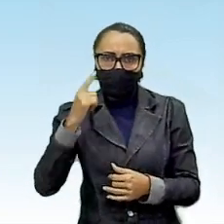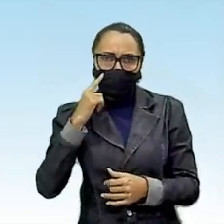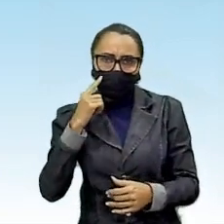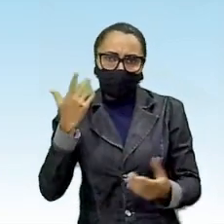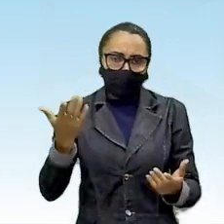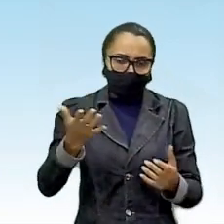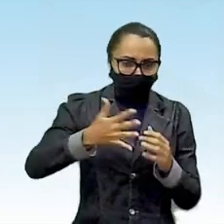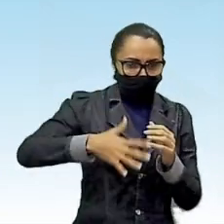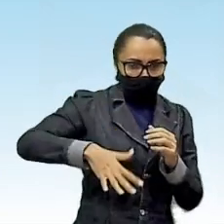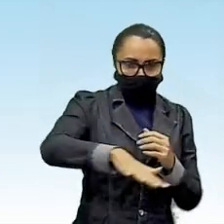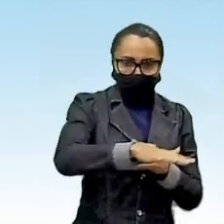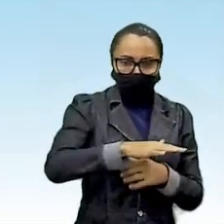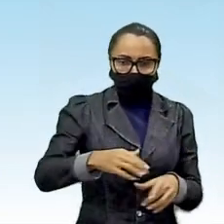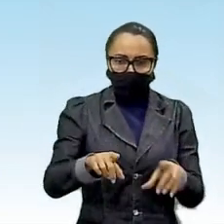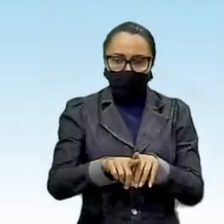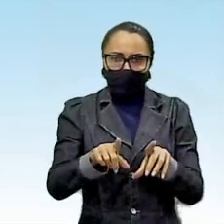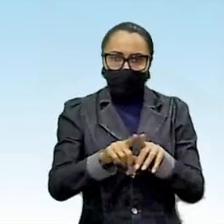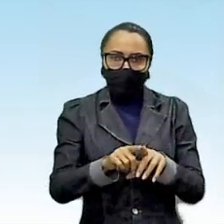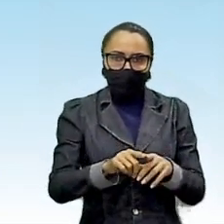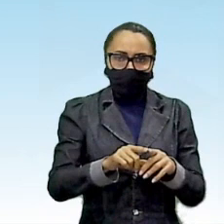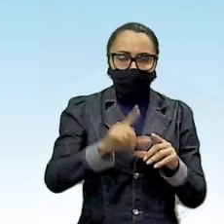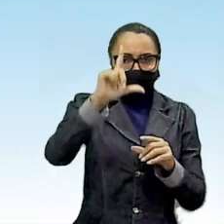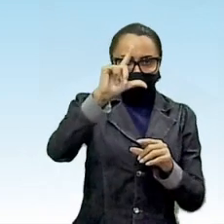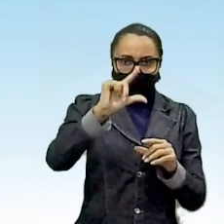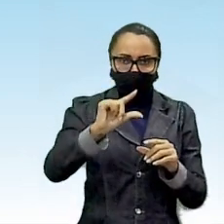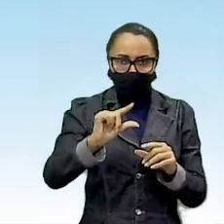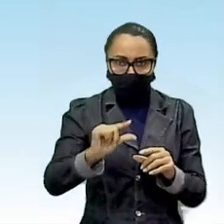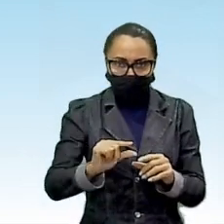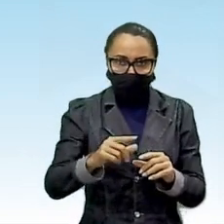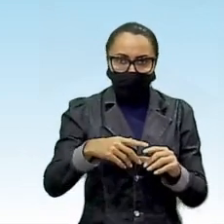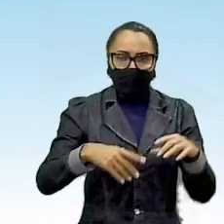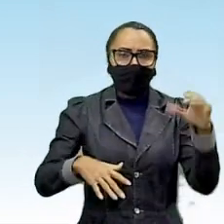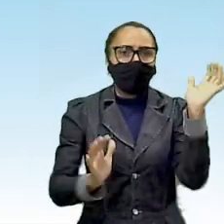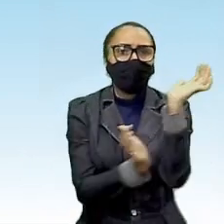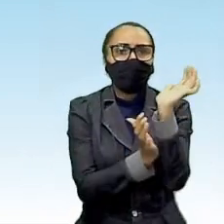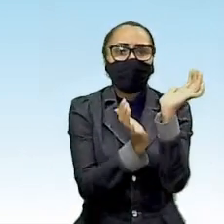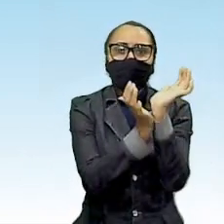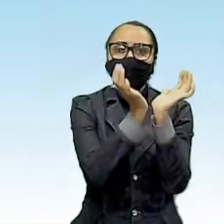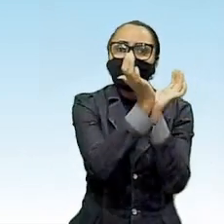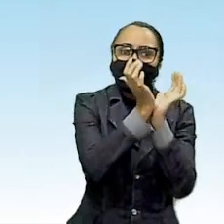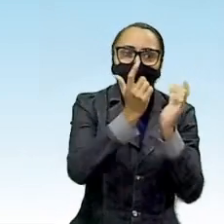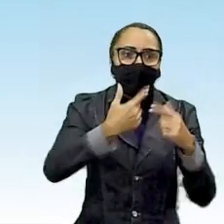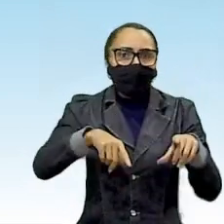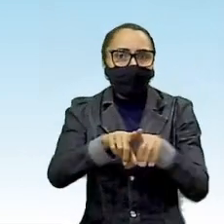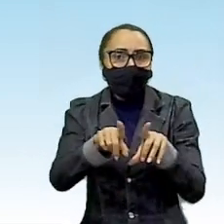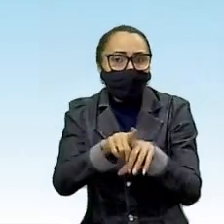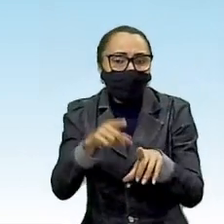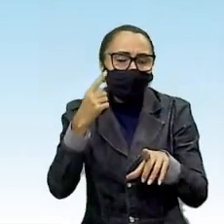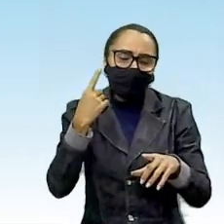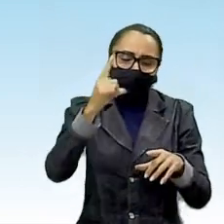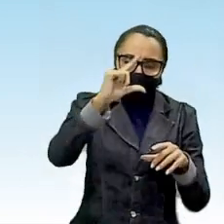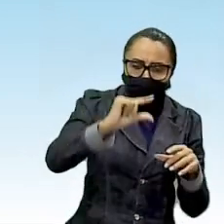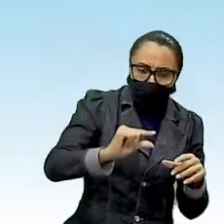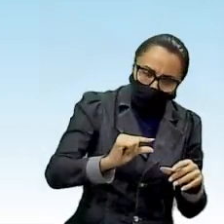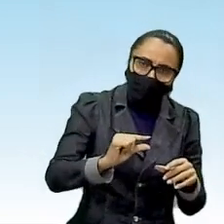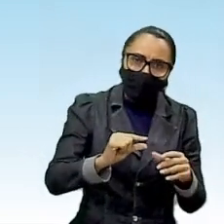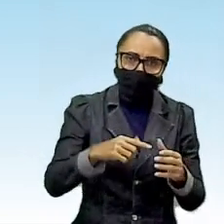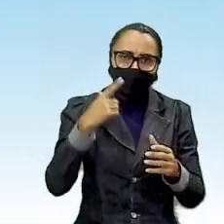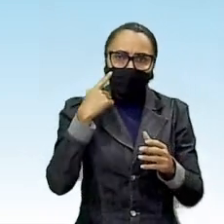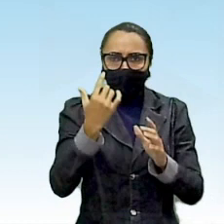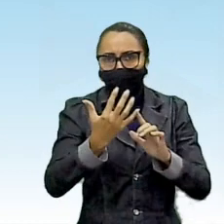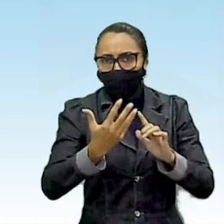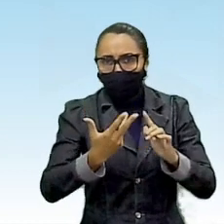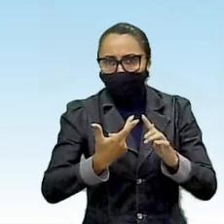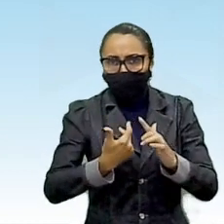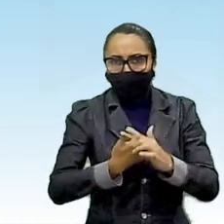elas. Também diminuição da burocracia. Então, a gente vai trazer aqui algumas NRs que diminuíram, né, a quantidade